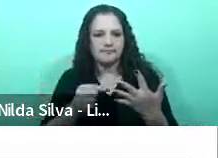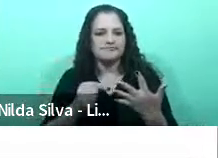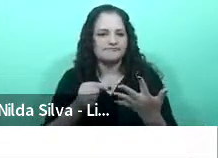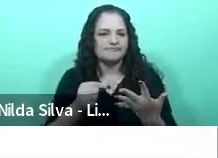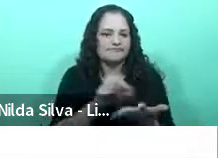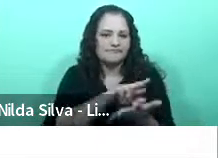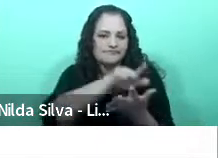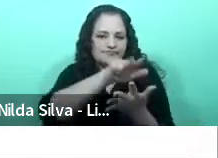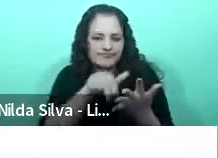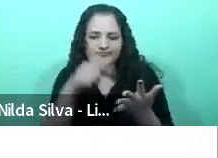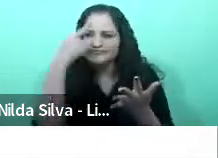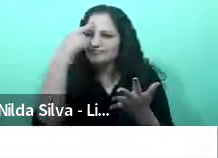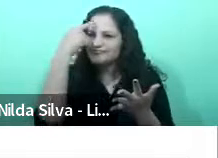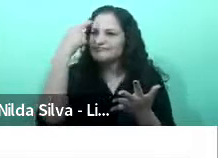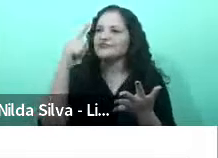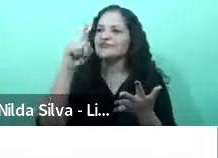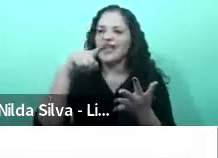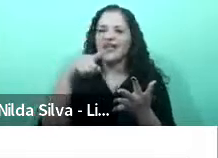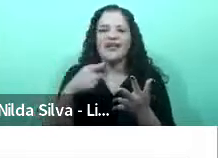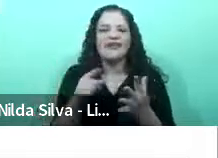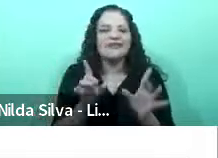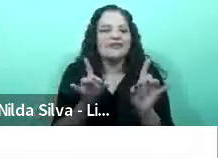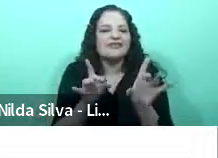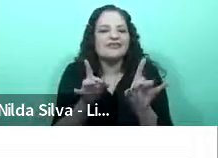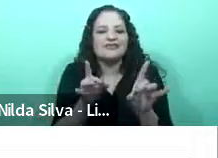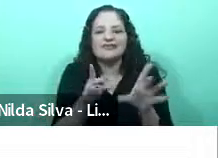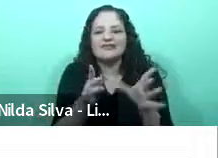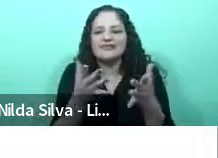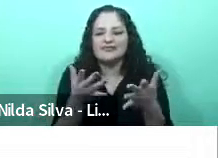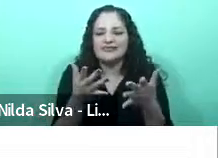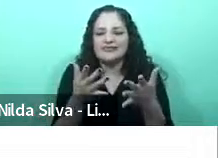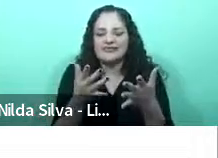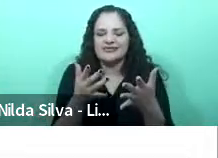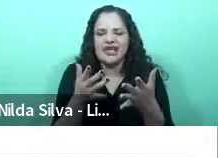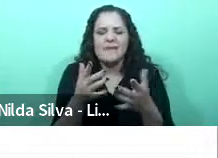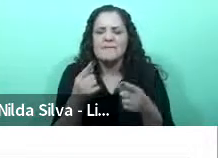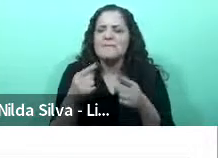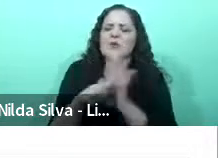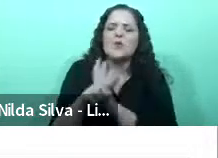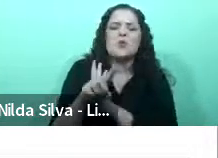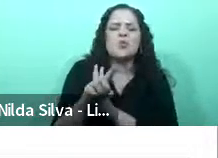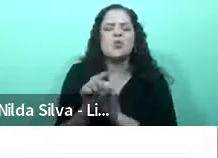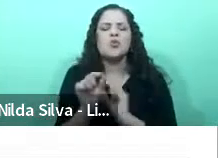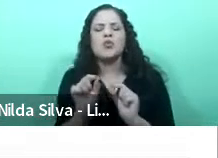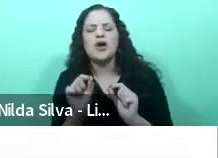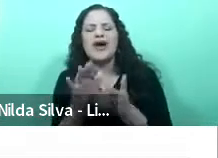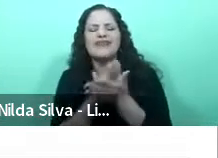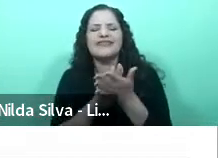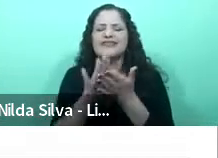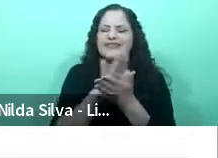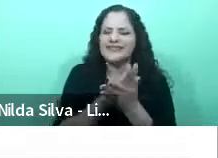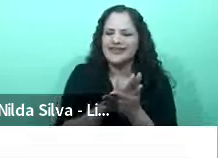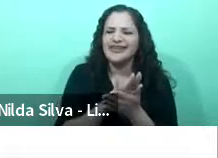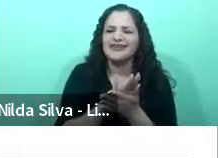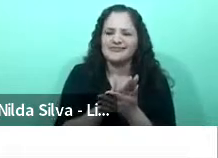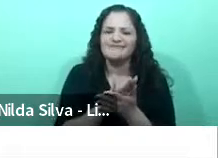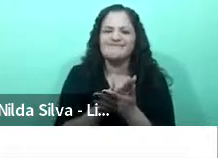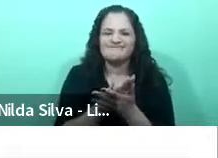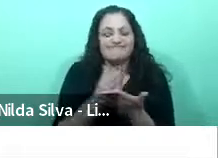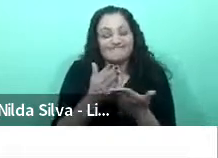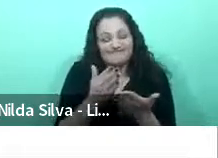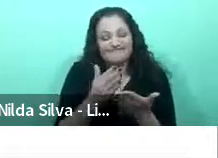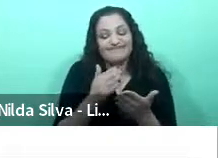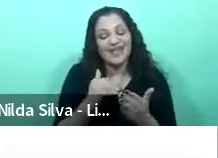uma formação que é bastante técnica e pouco questionadora, então, ela é muito procedimental.